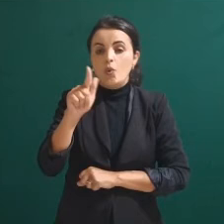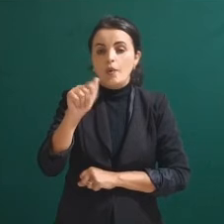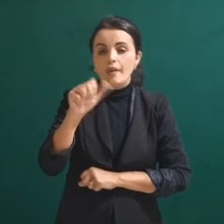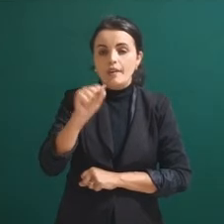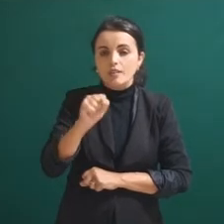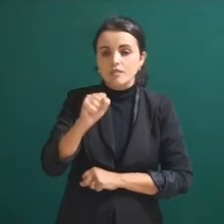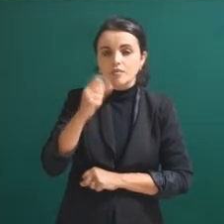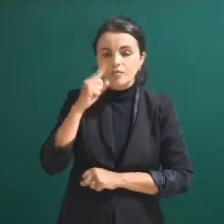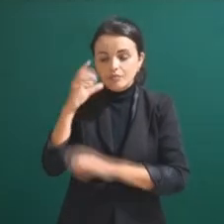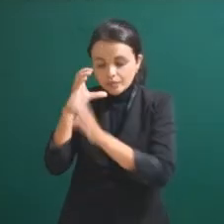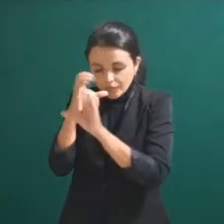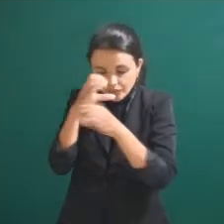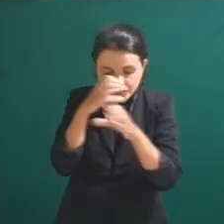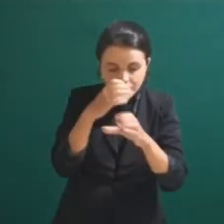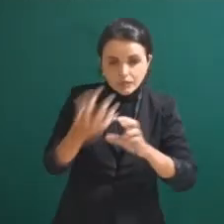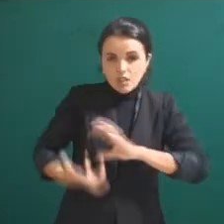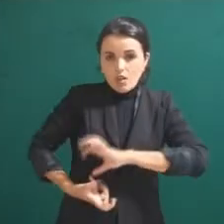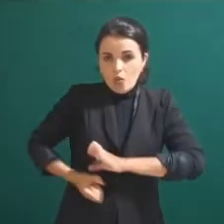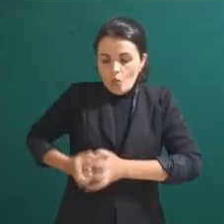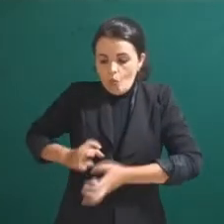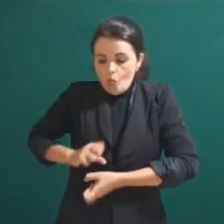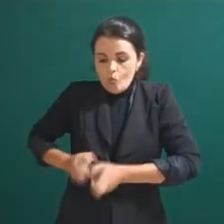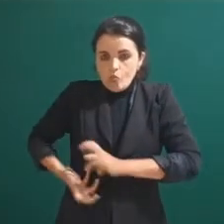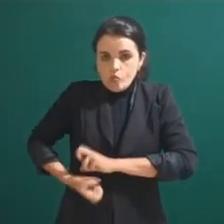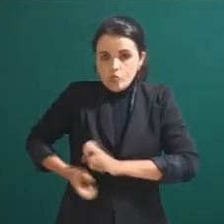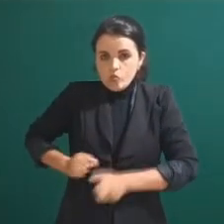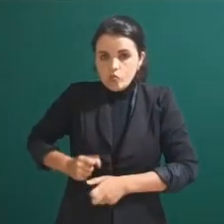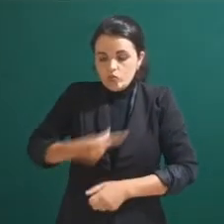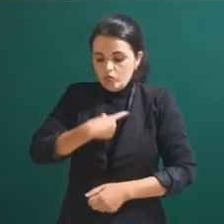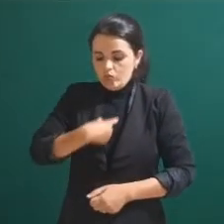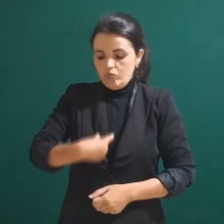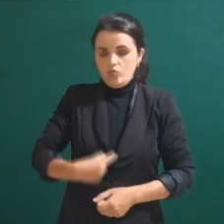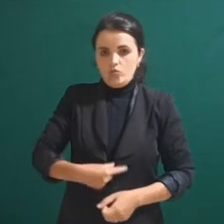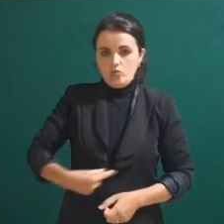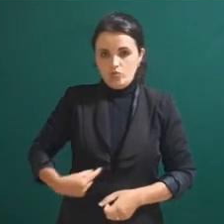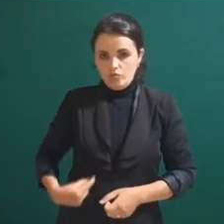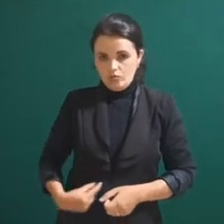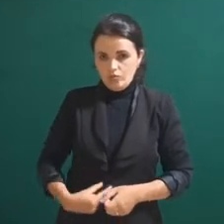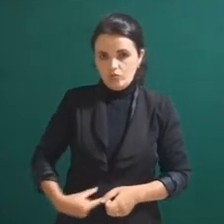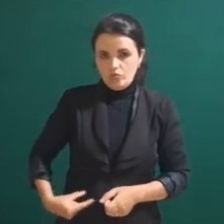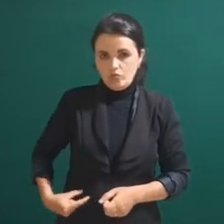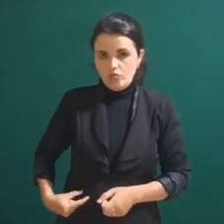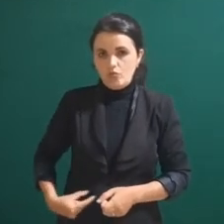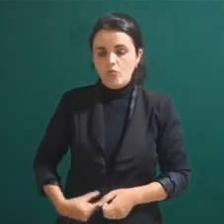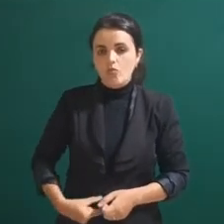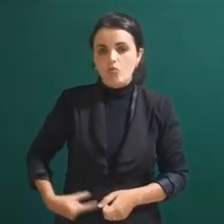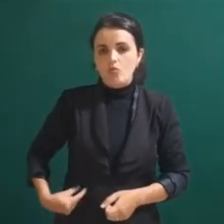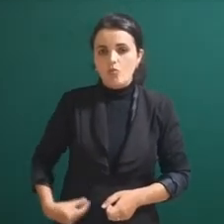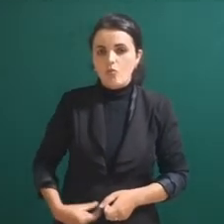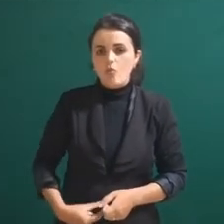Essas rugas são vistas microscopicamente como estruturas como essas aqui, que são